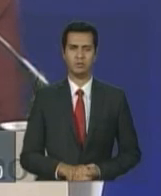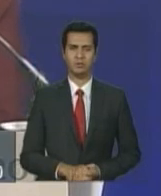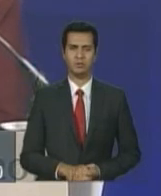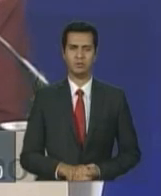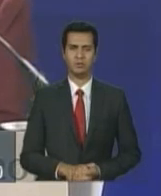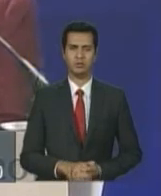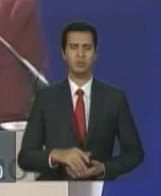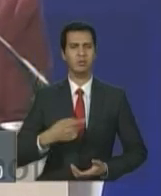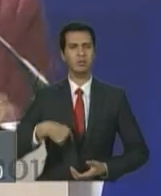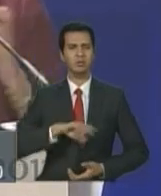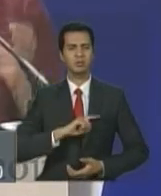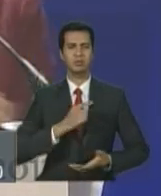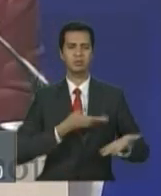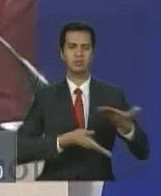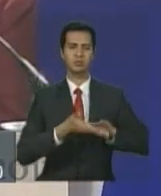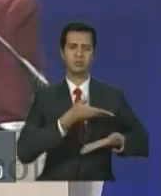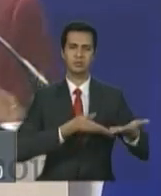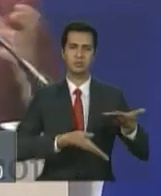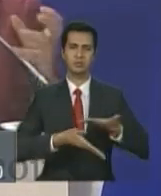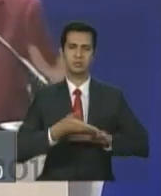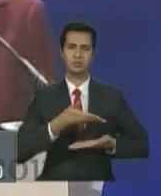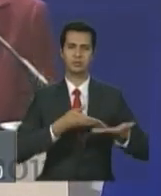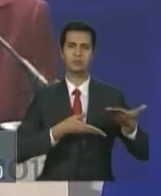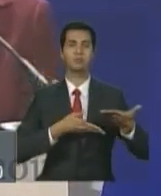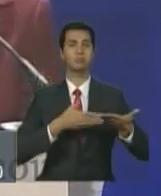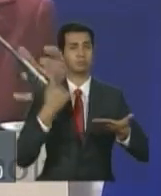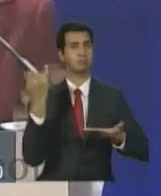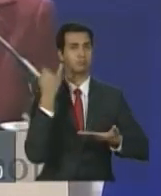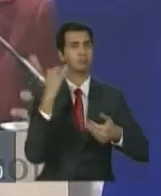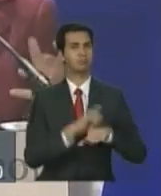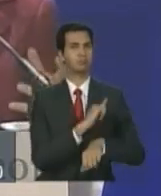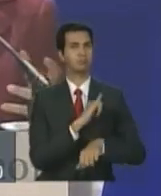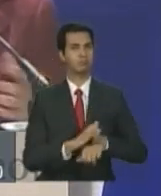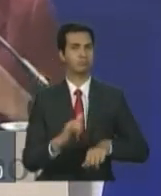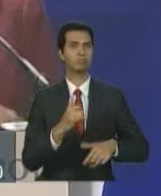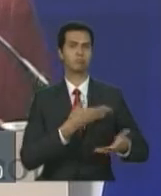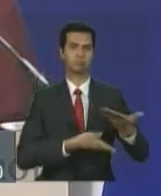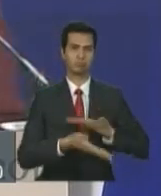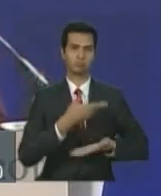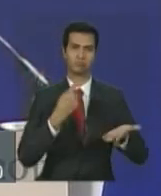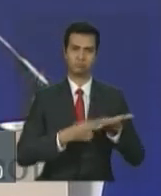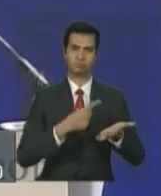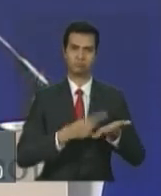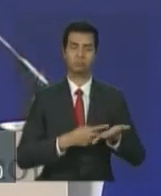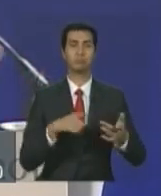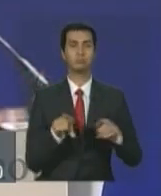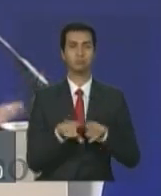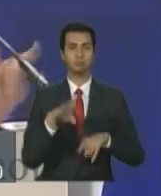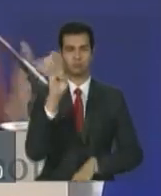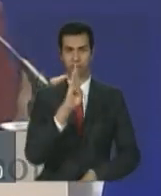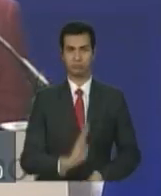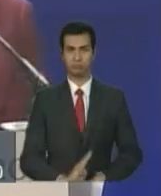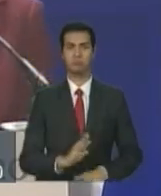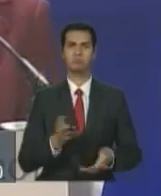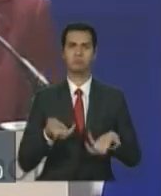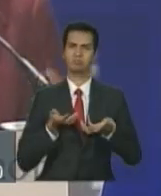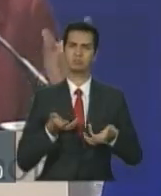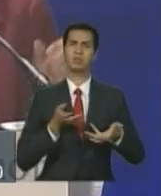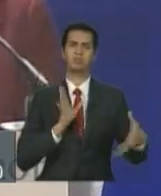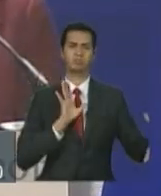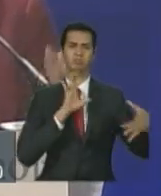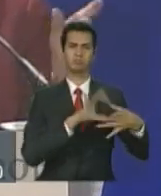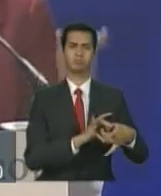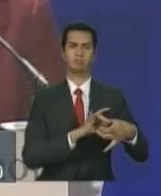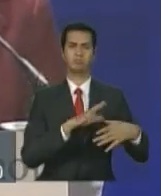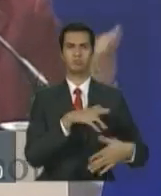a nossa relação, primeiro, uma relação estratégica, segundo, uma relação que o Brasil quer que seja cada vez